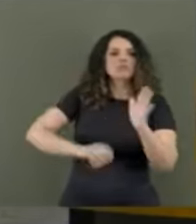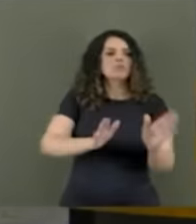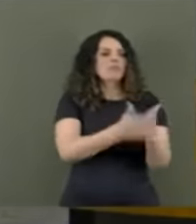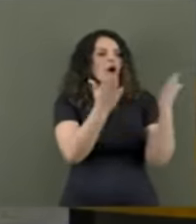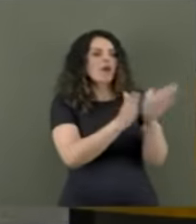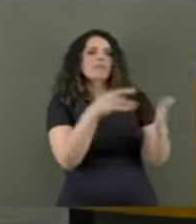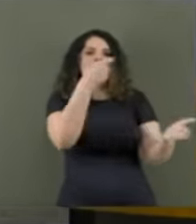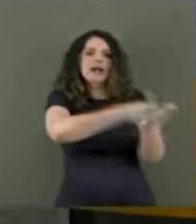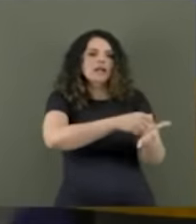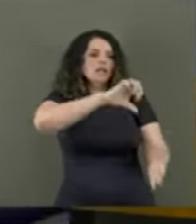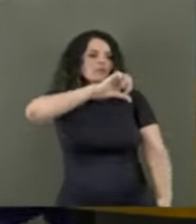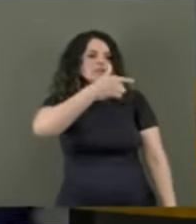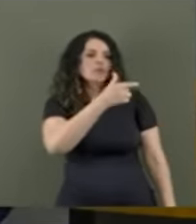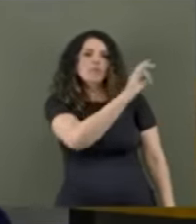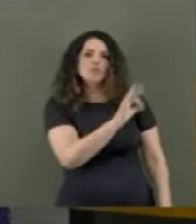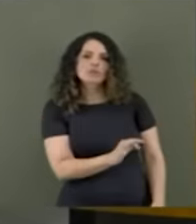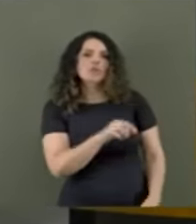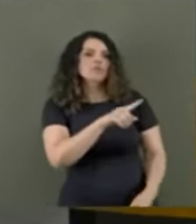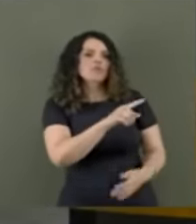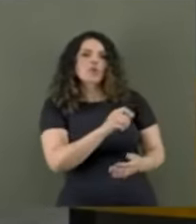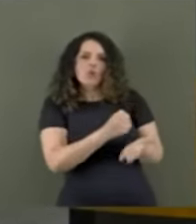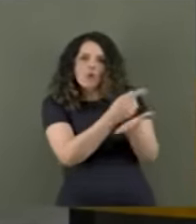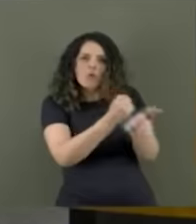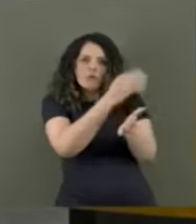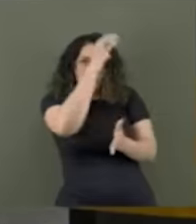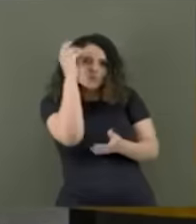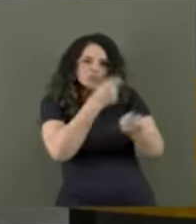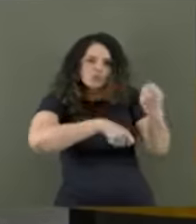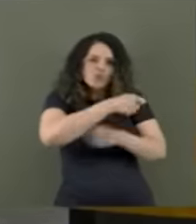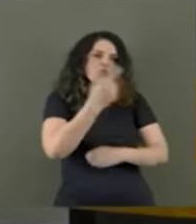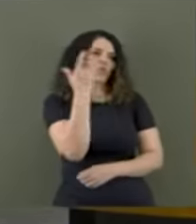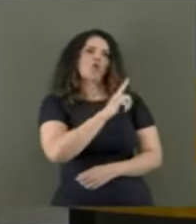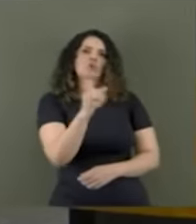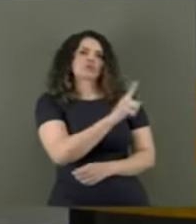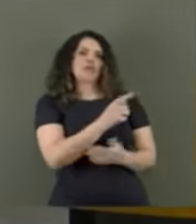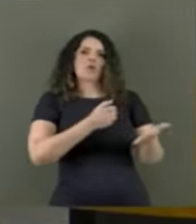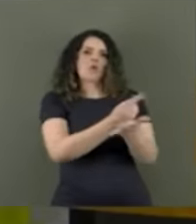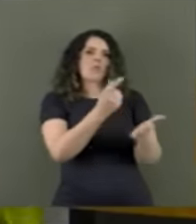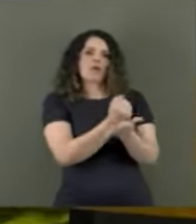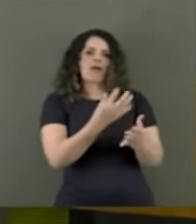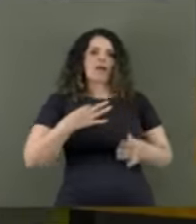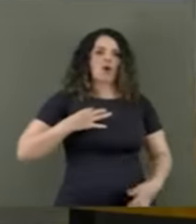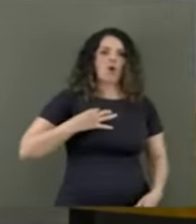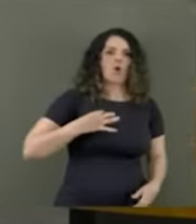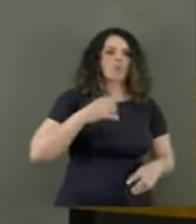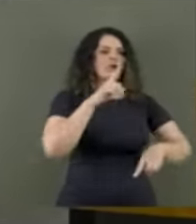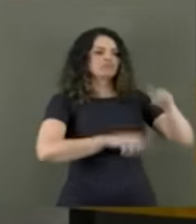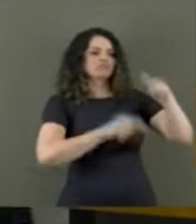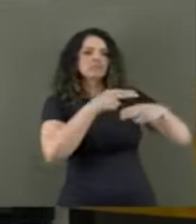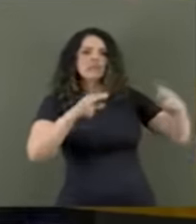92% de imposto em cima do consumo e não consegu mais ter acesso a roupas a